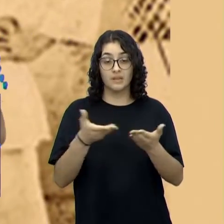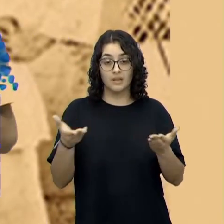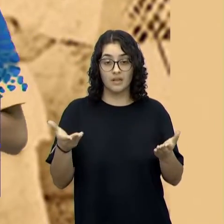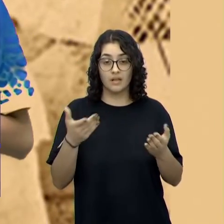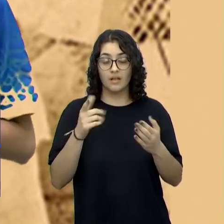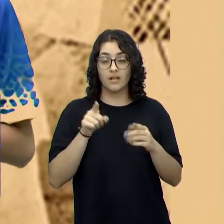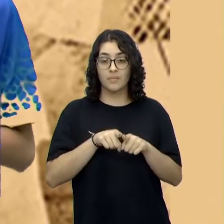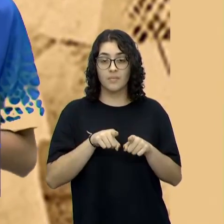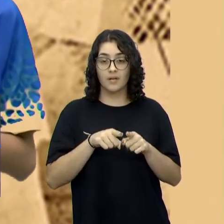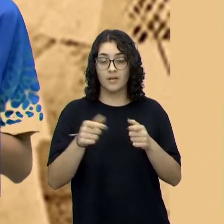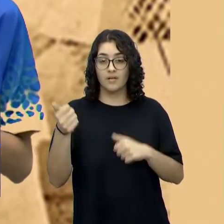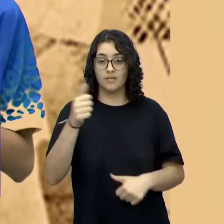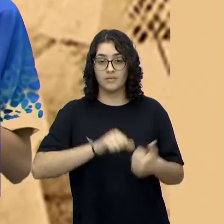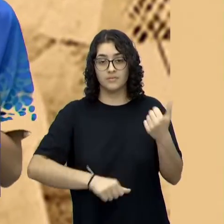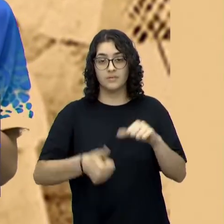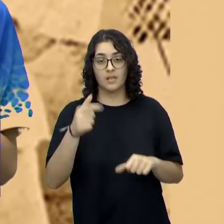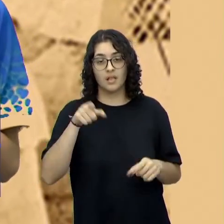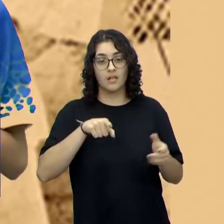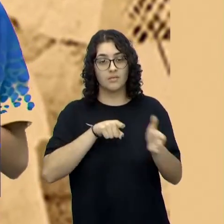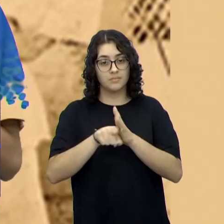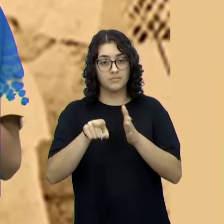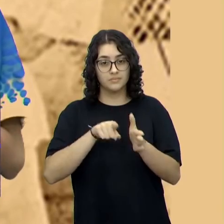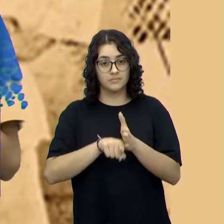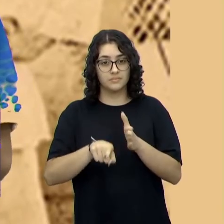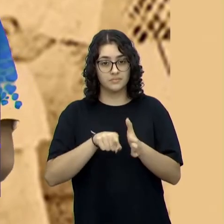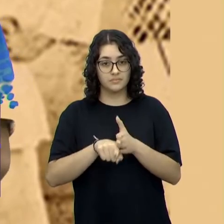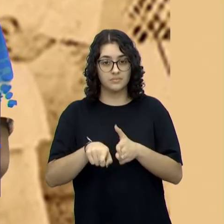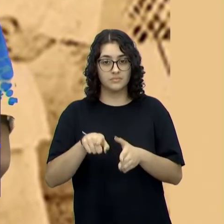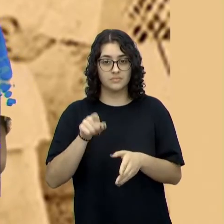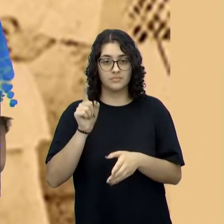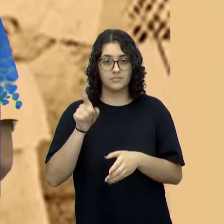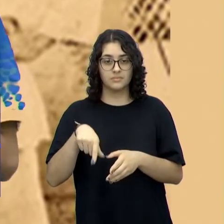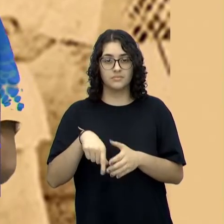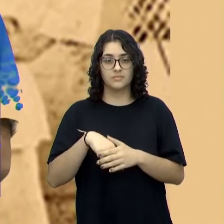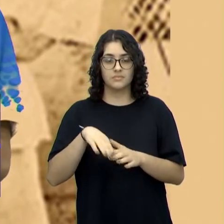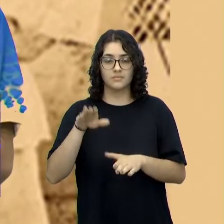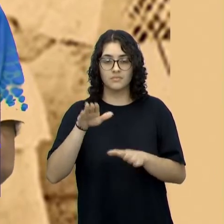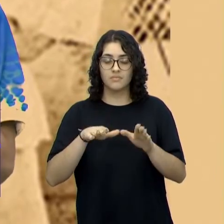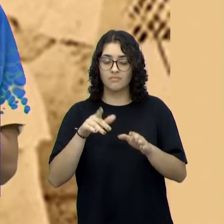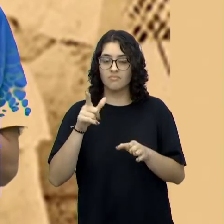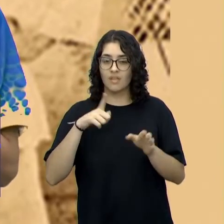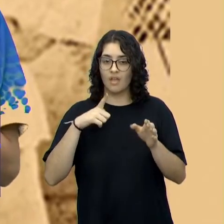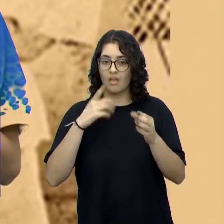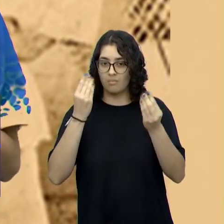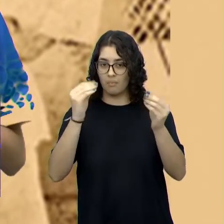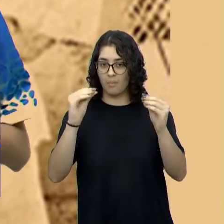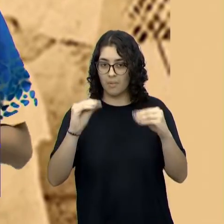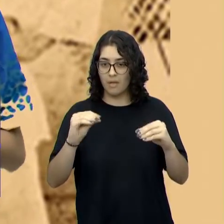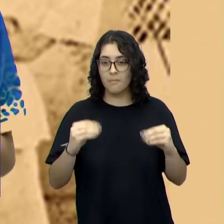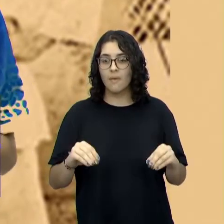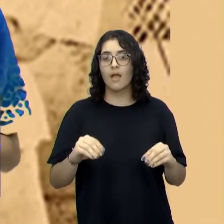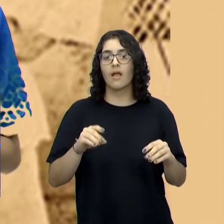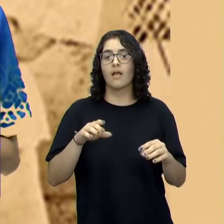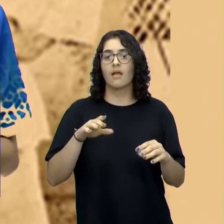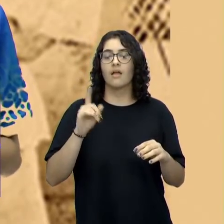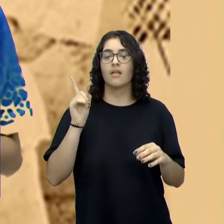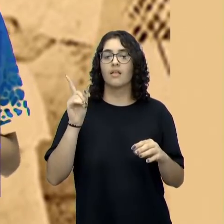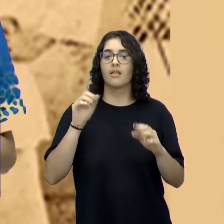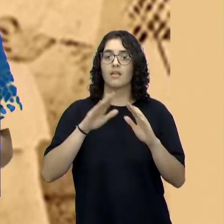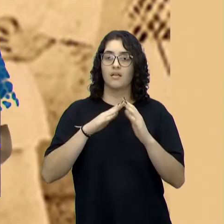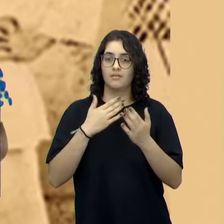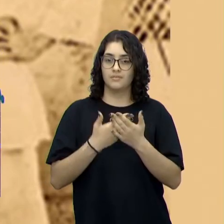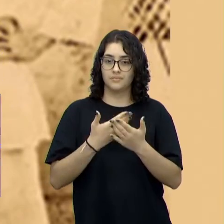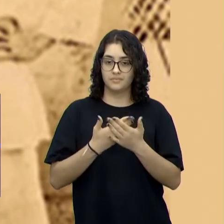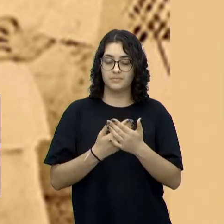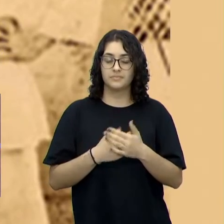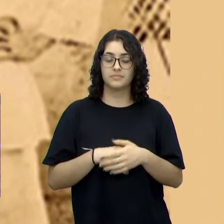a própria questão, né, dos questionamentos que existem, tal, que às vezes são deixados para vocês em sala de aula, e